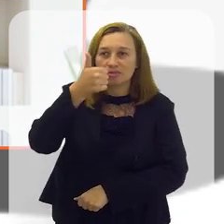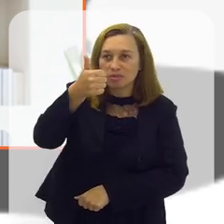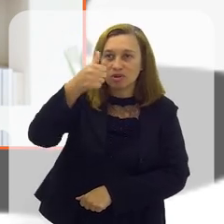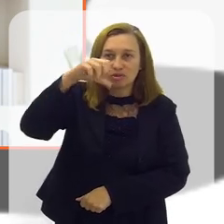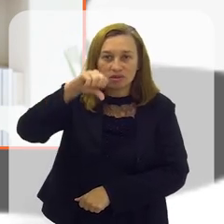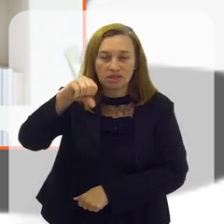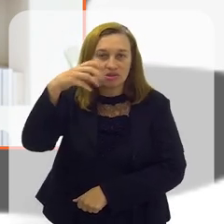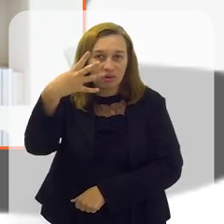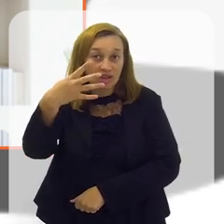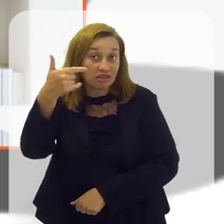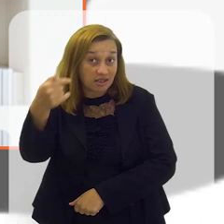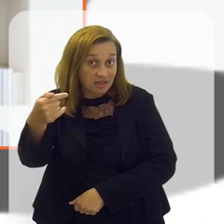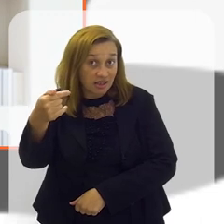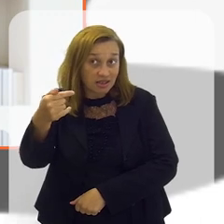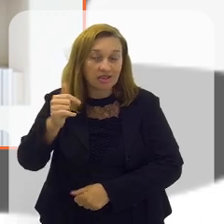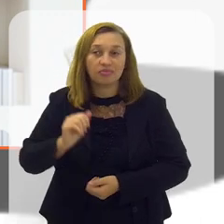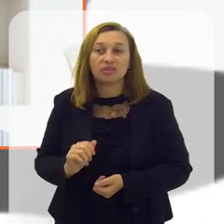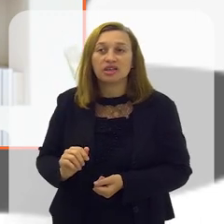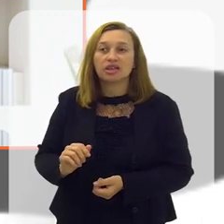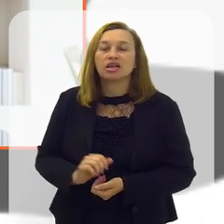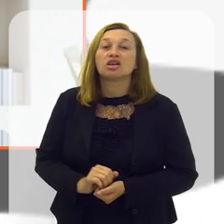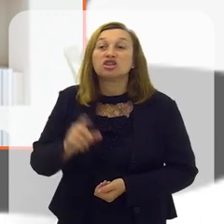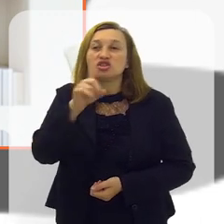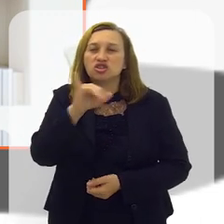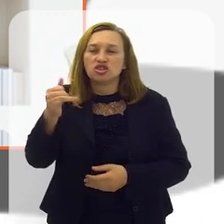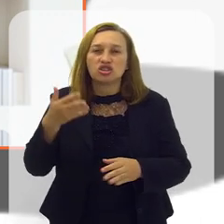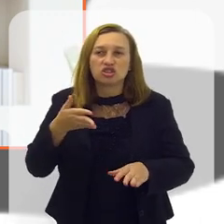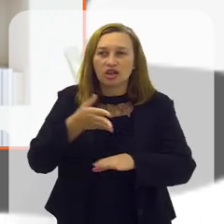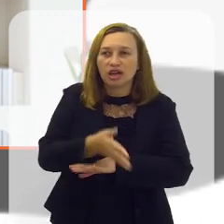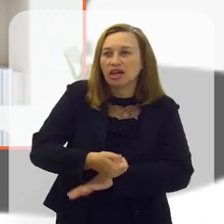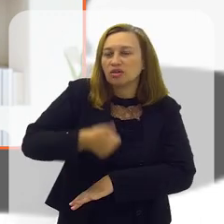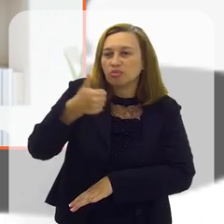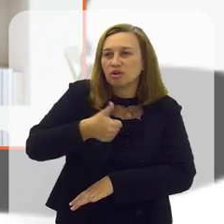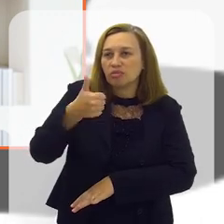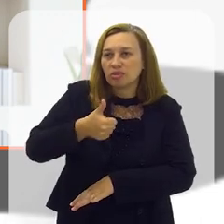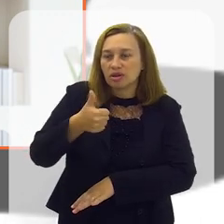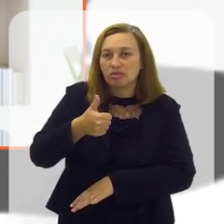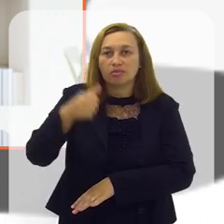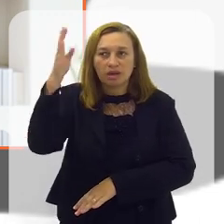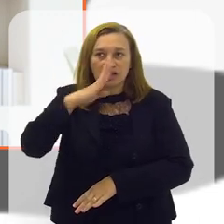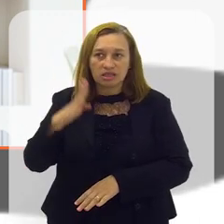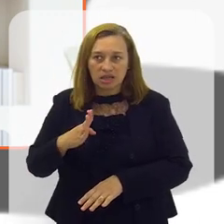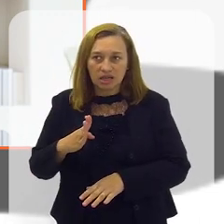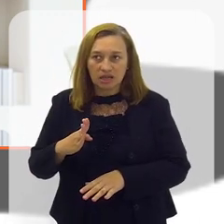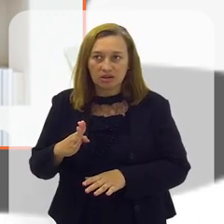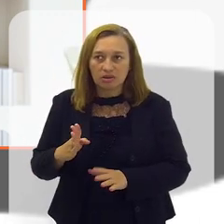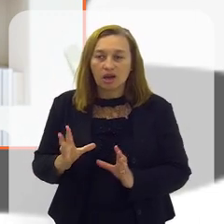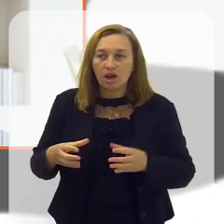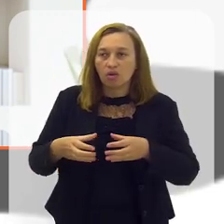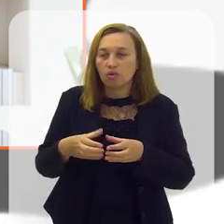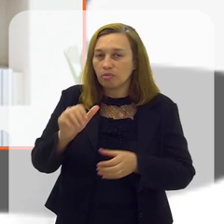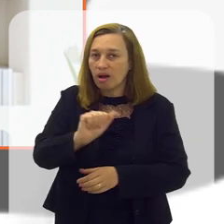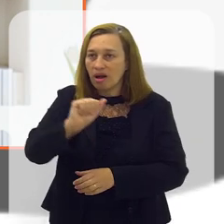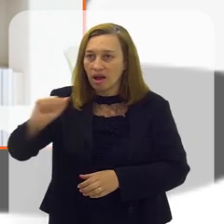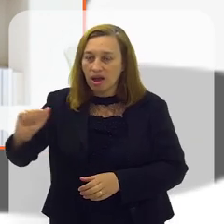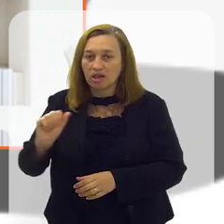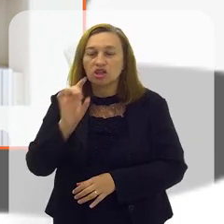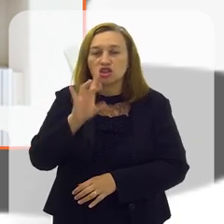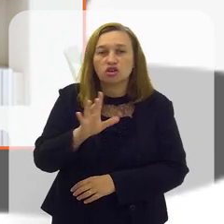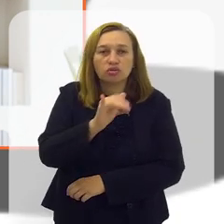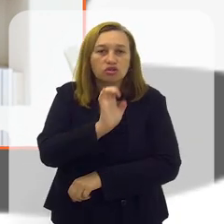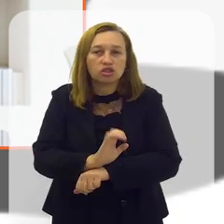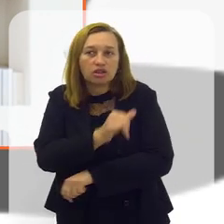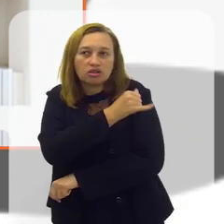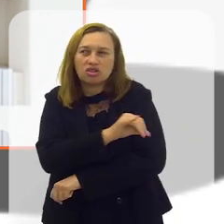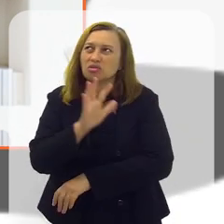de setembro de 1947, data que marca a chegada do primeiro brasileiro à Irmandade. Atualmente, só no estado do